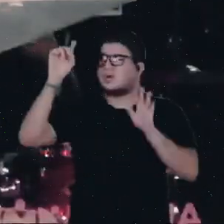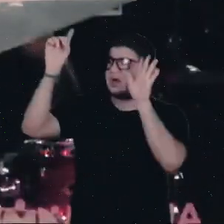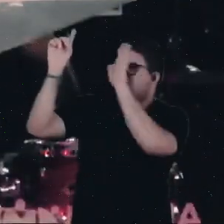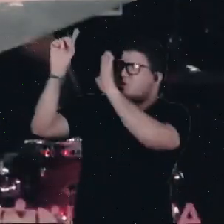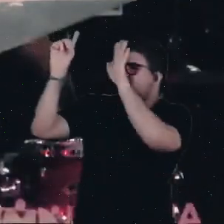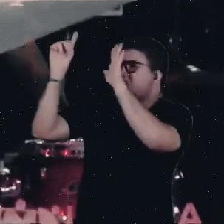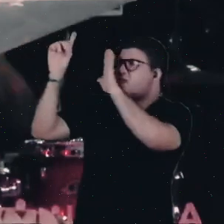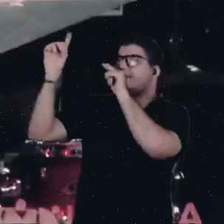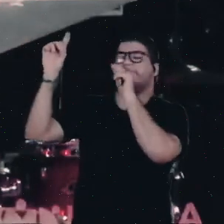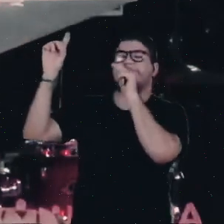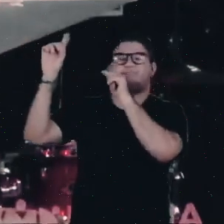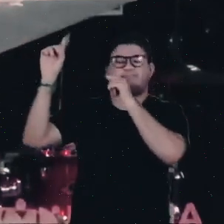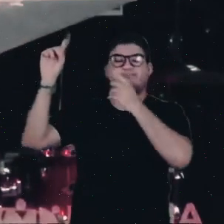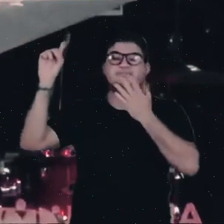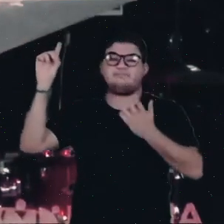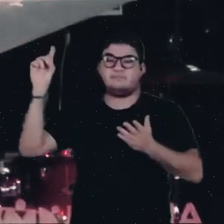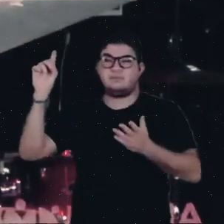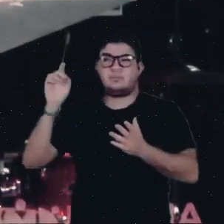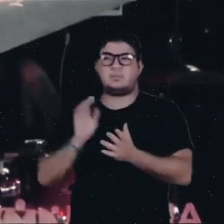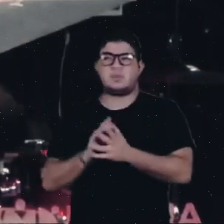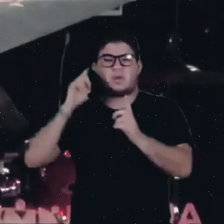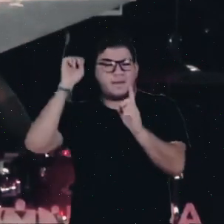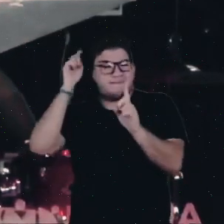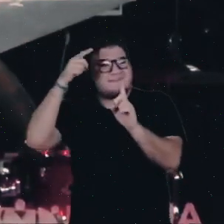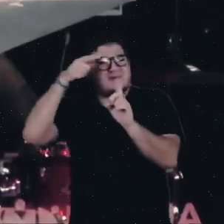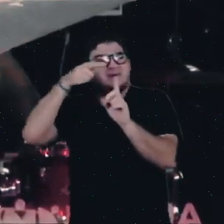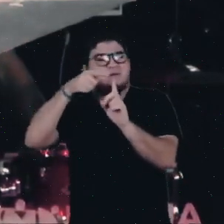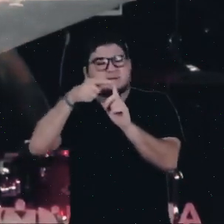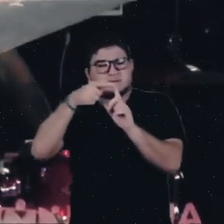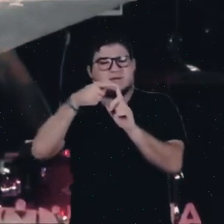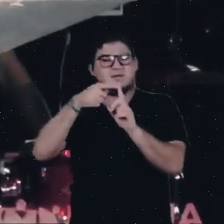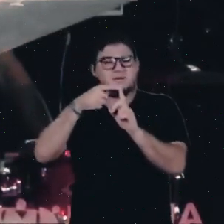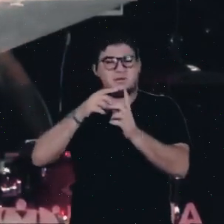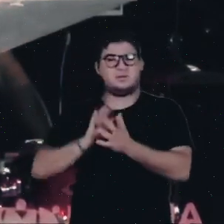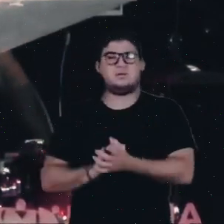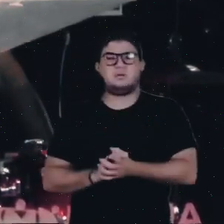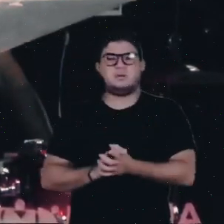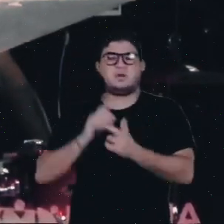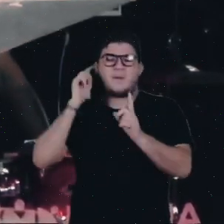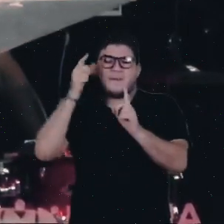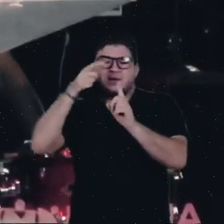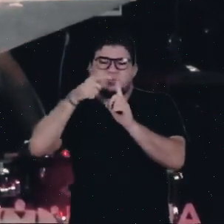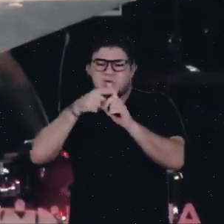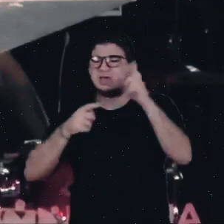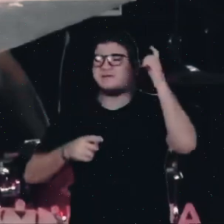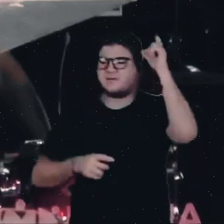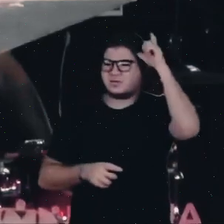nós. Porque esse é o propósito. Essa é a função dele.